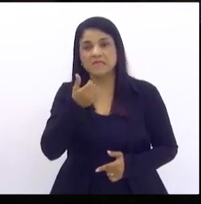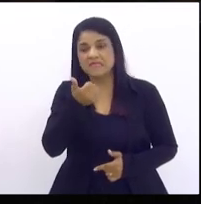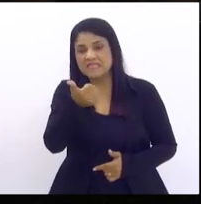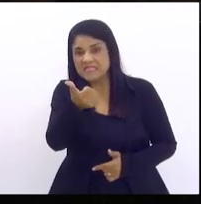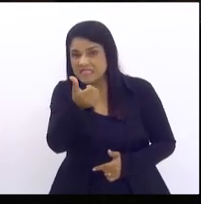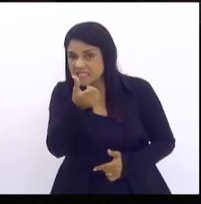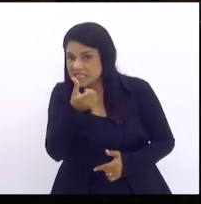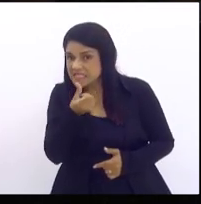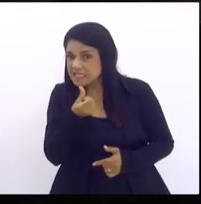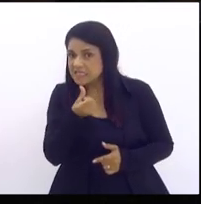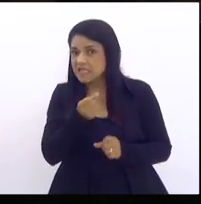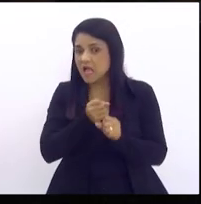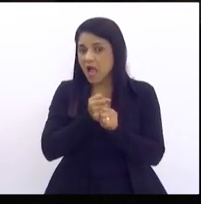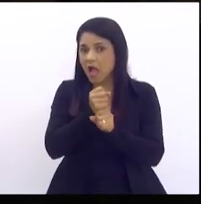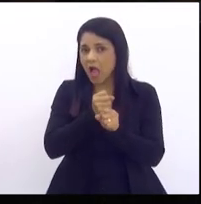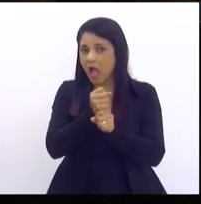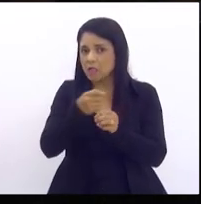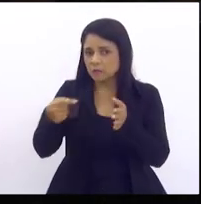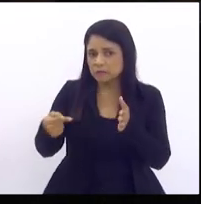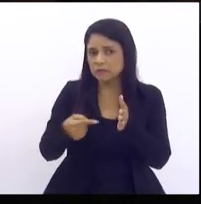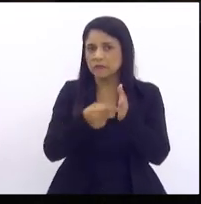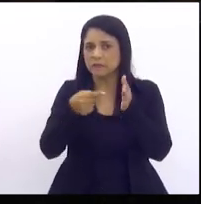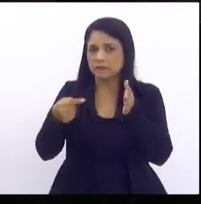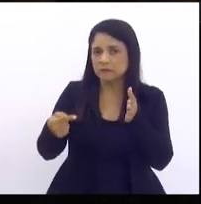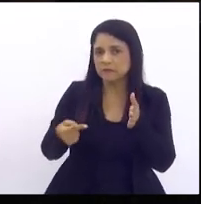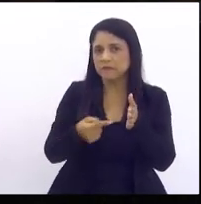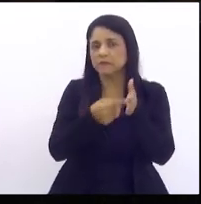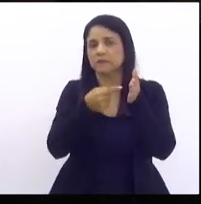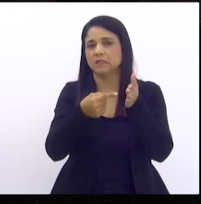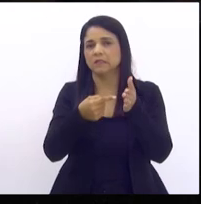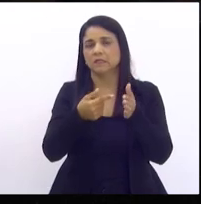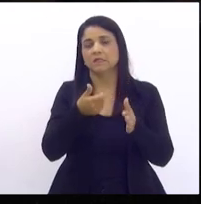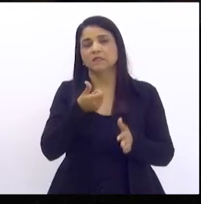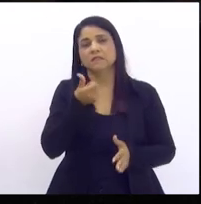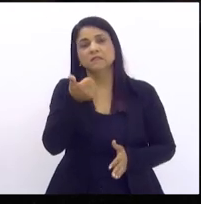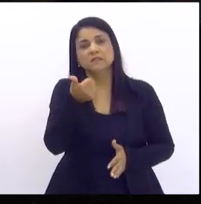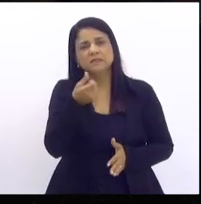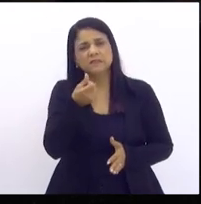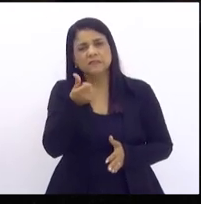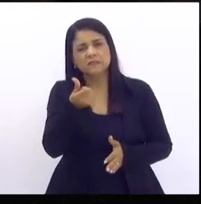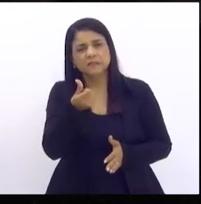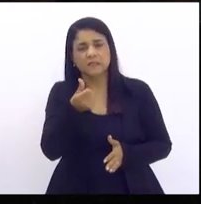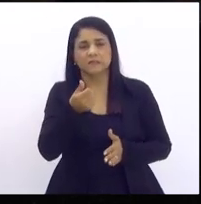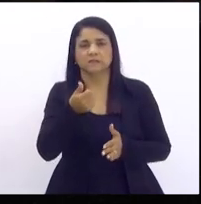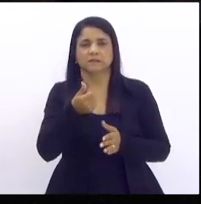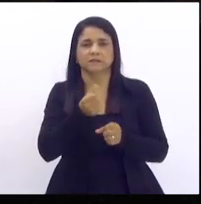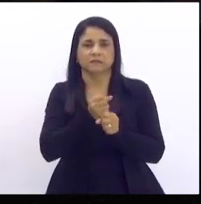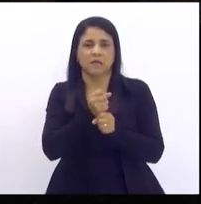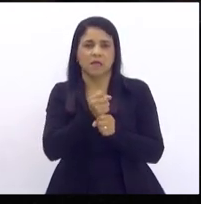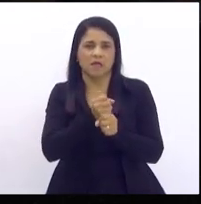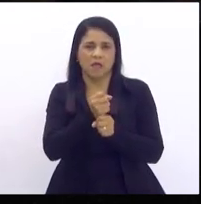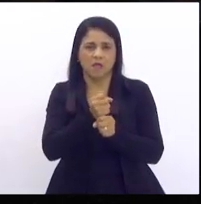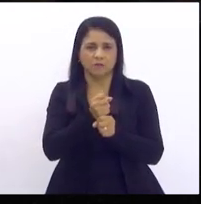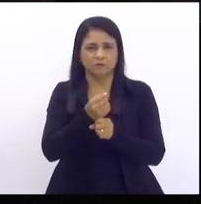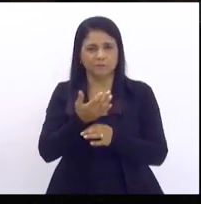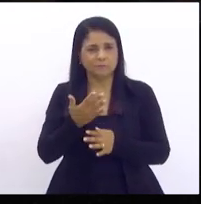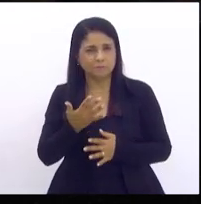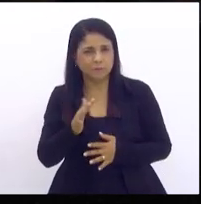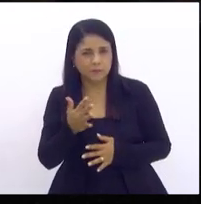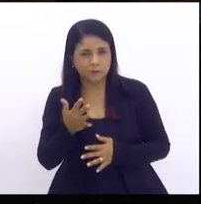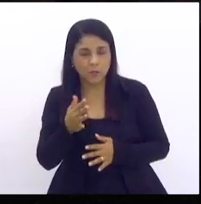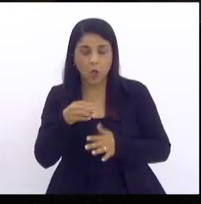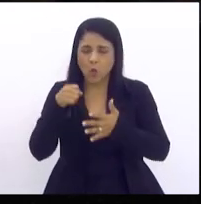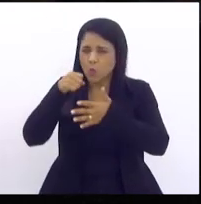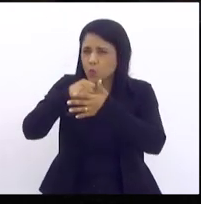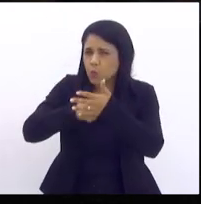anos. A gente trata desse tema pelo menos há 16 anos. Nossa luta em